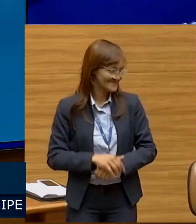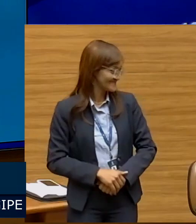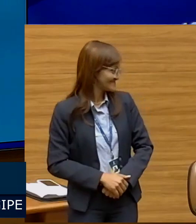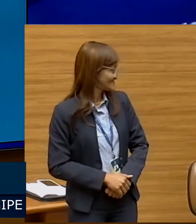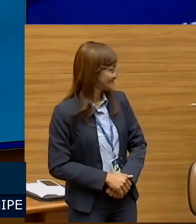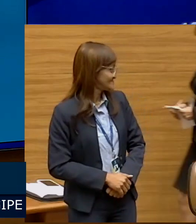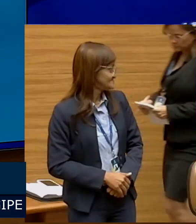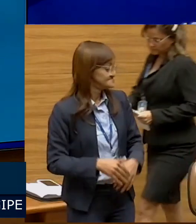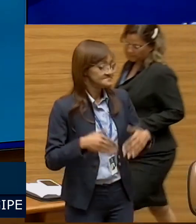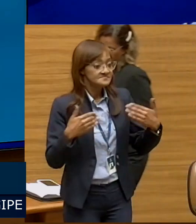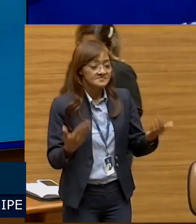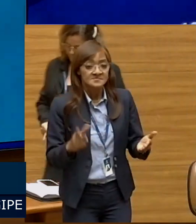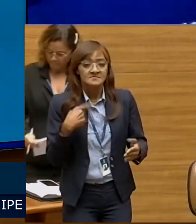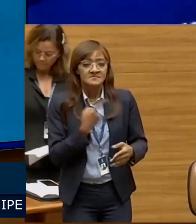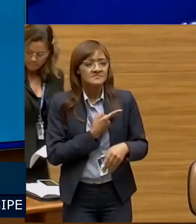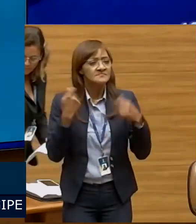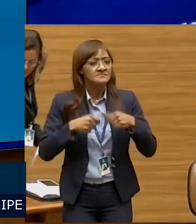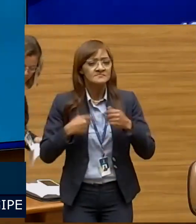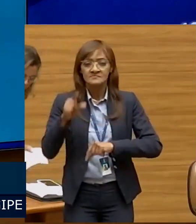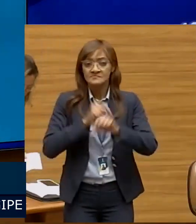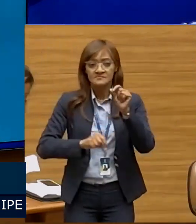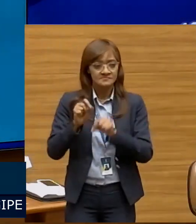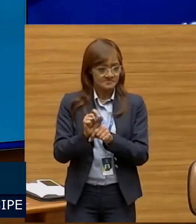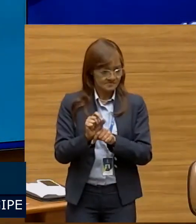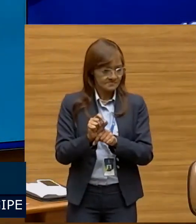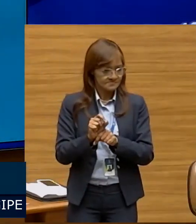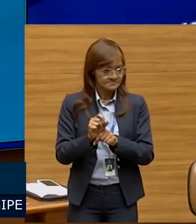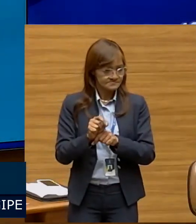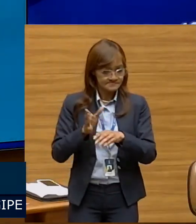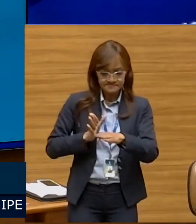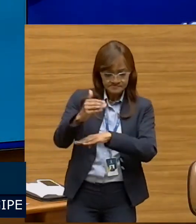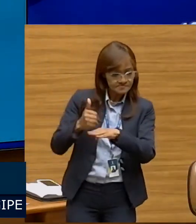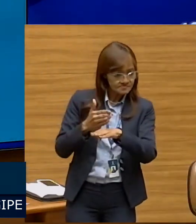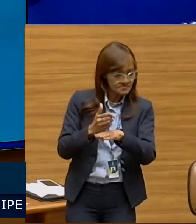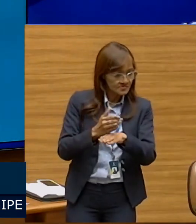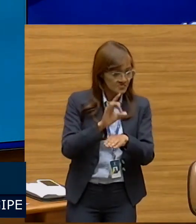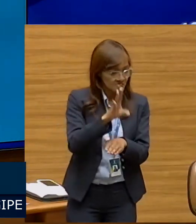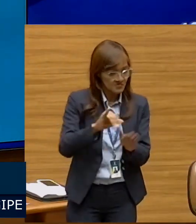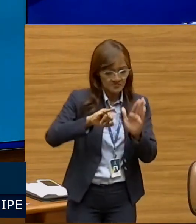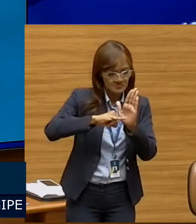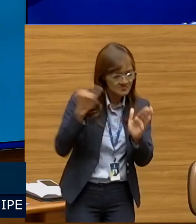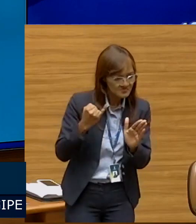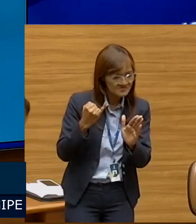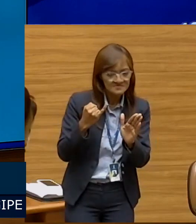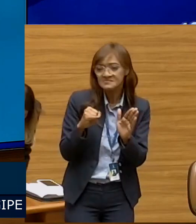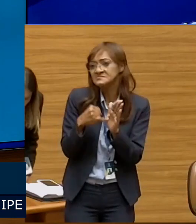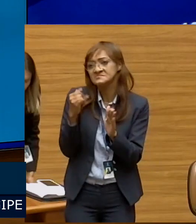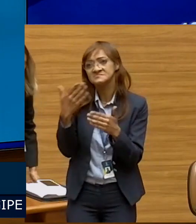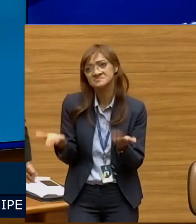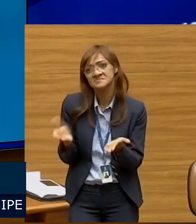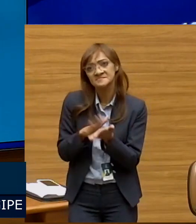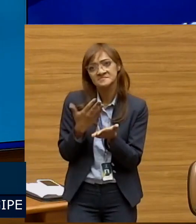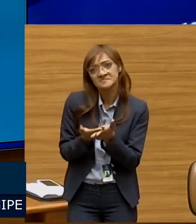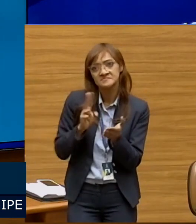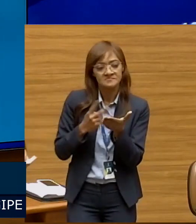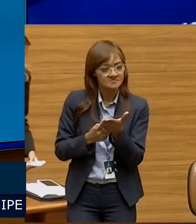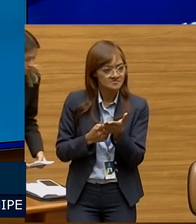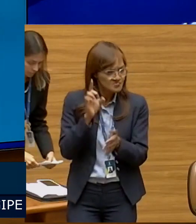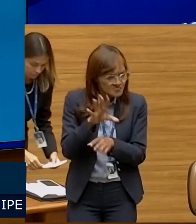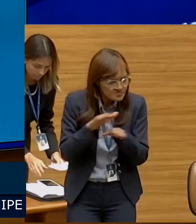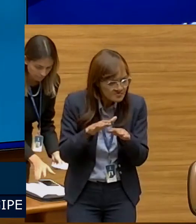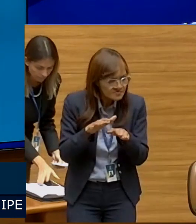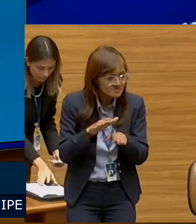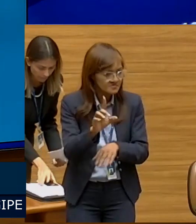E o que a gente precisa falar é que a política de acessibilidade ela não é a contratação de tradutores e intérpretes de Libras. Isso é mito.